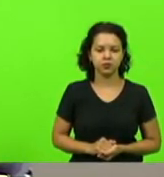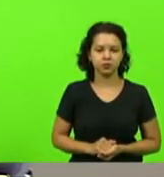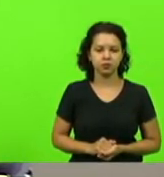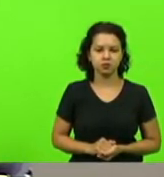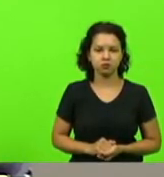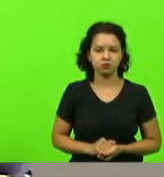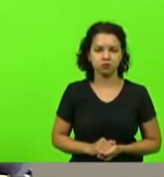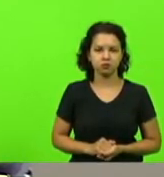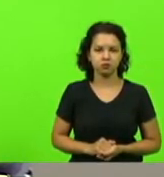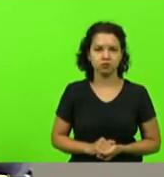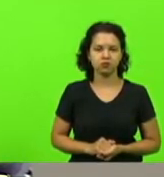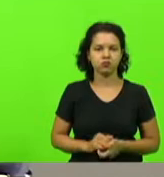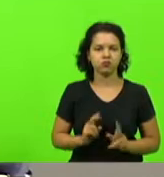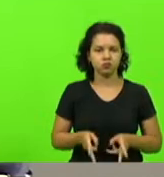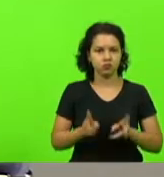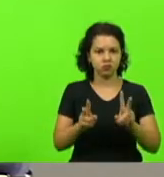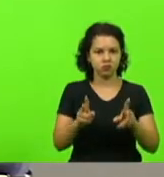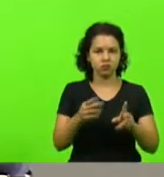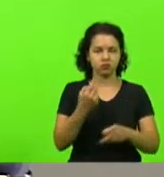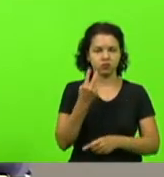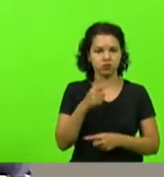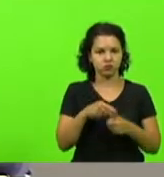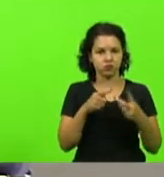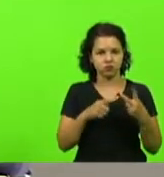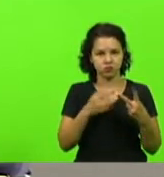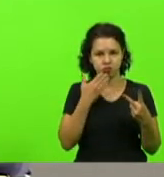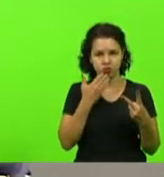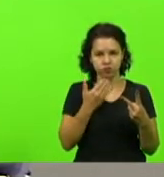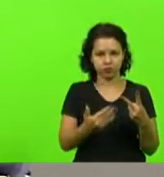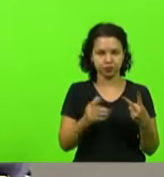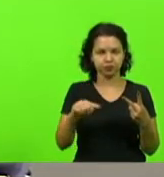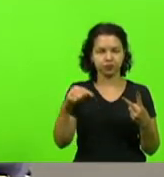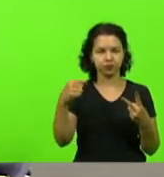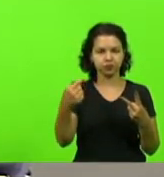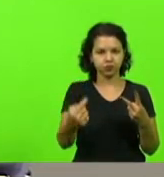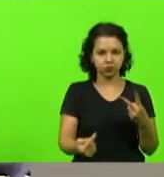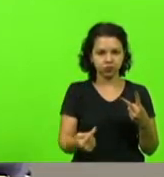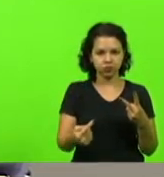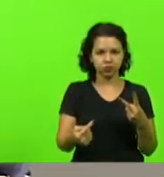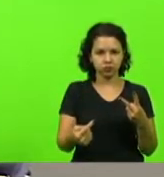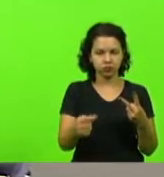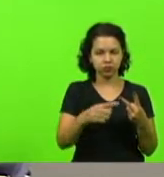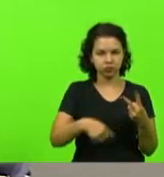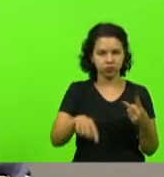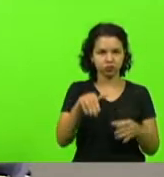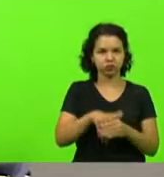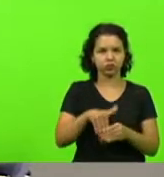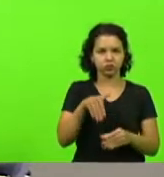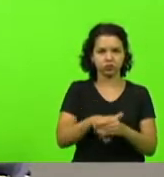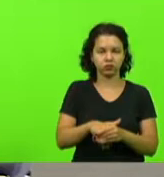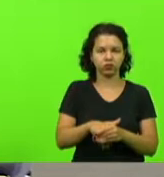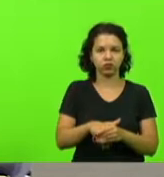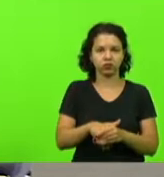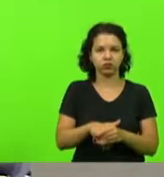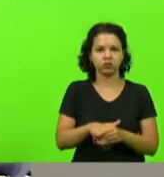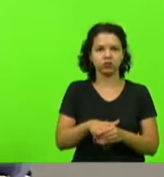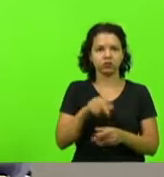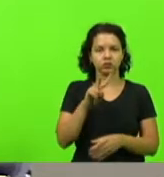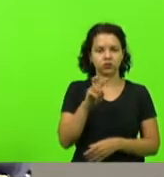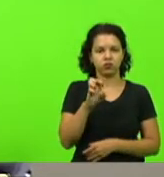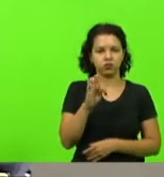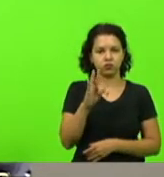Eu ainda tenho mais dois requerimentos, depois vamos votar o veto.